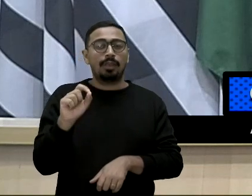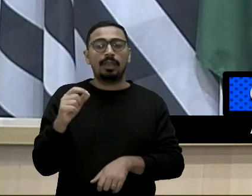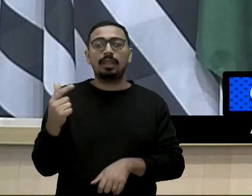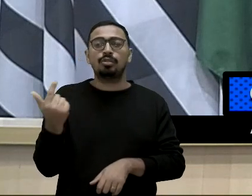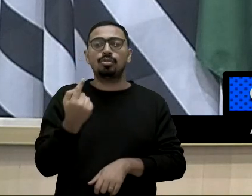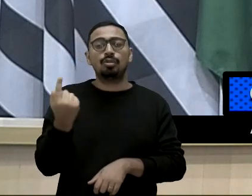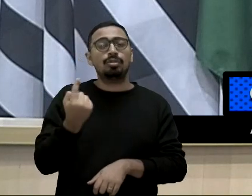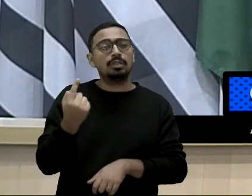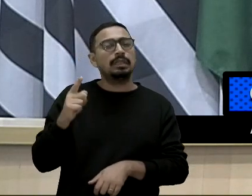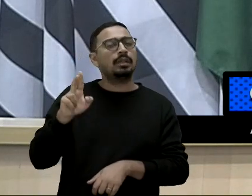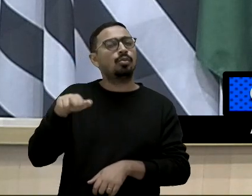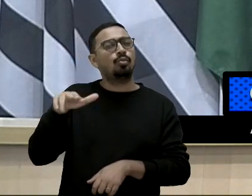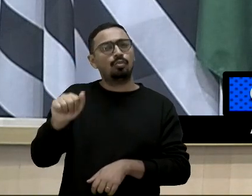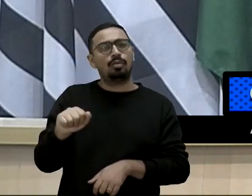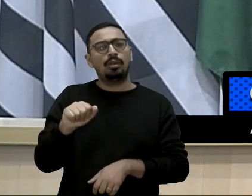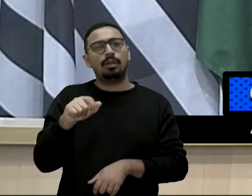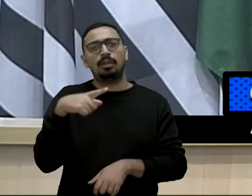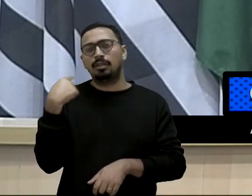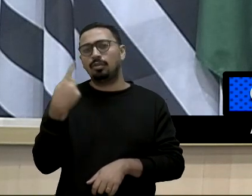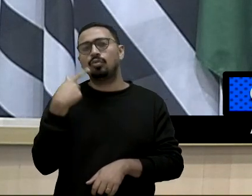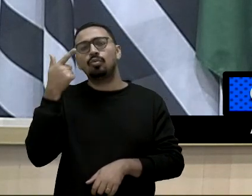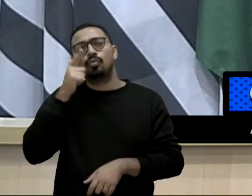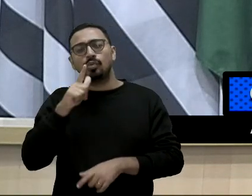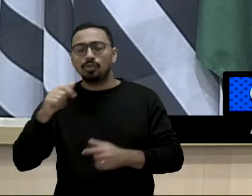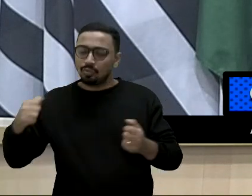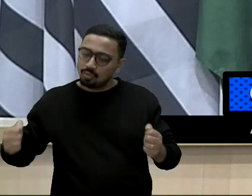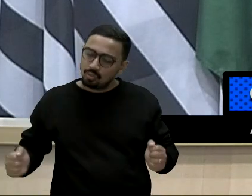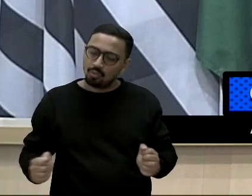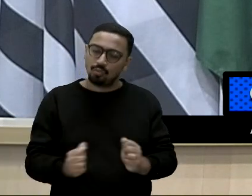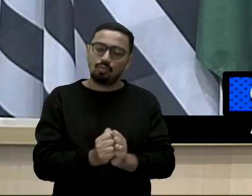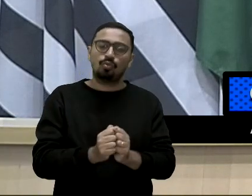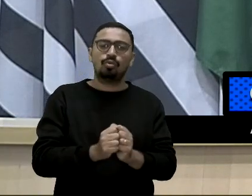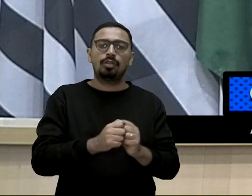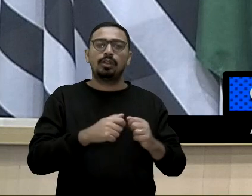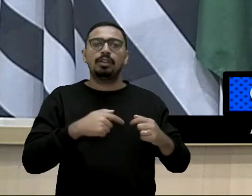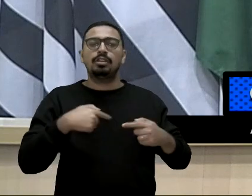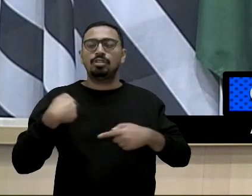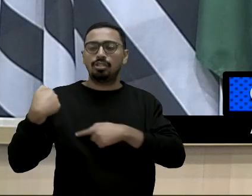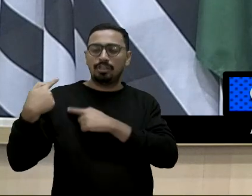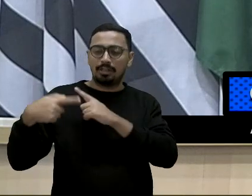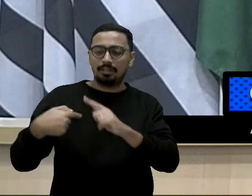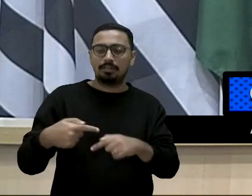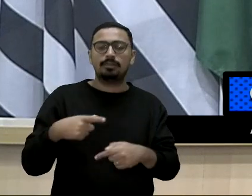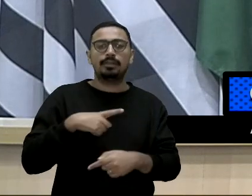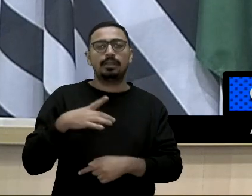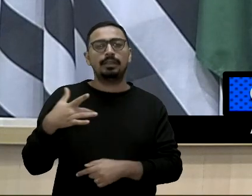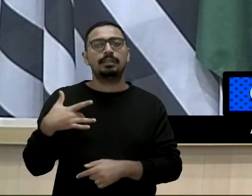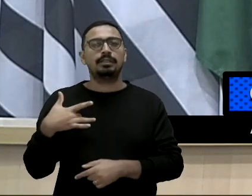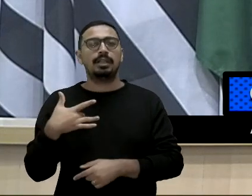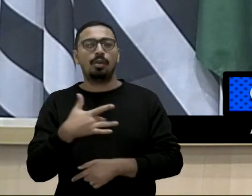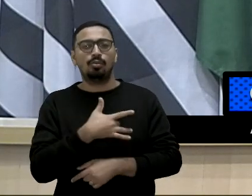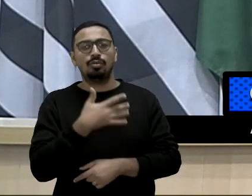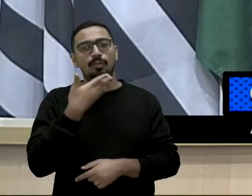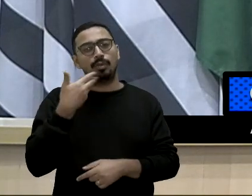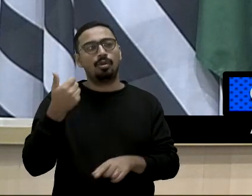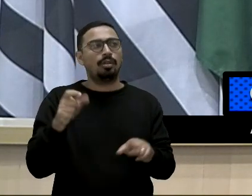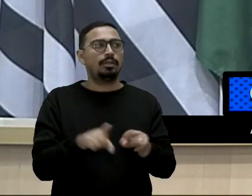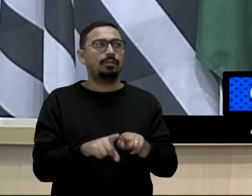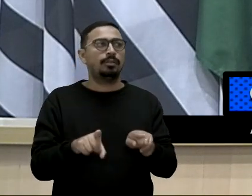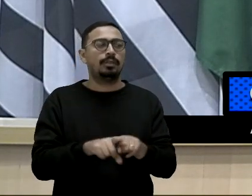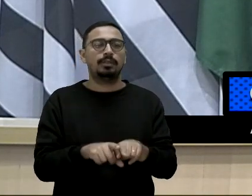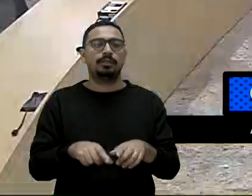unir forças para poder ter novas gerações com mais saúde, com saúde dessas mulheres e mães. Acho que é